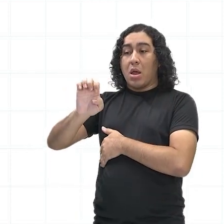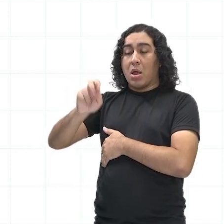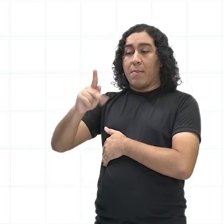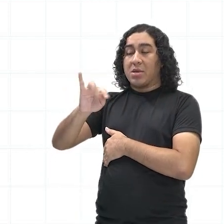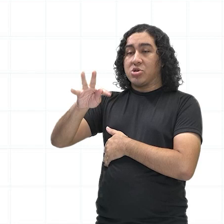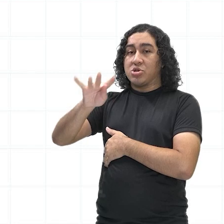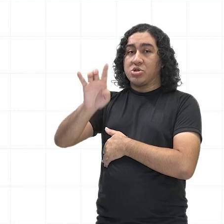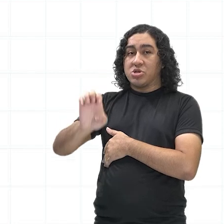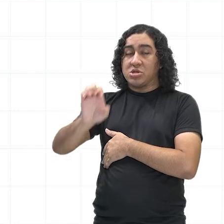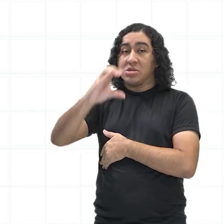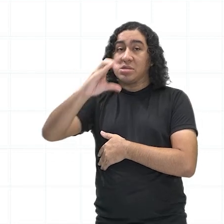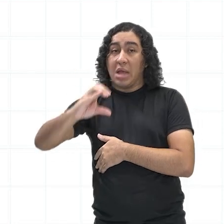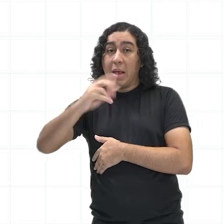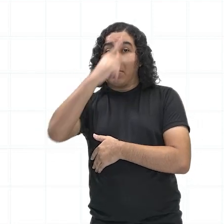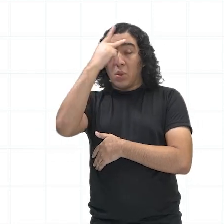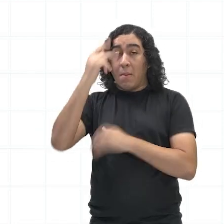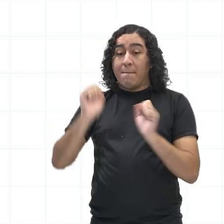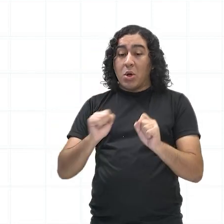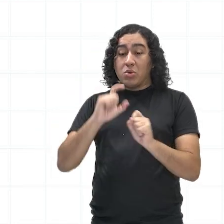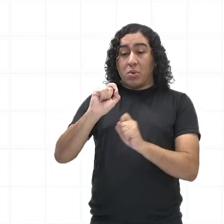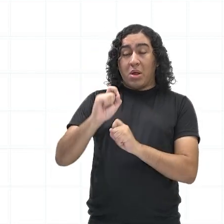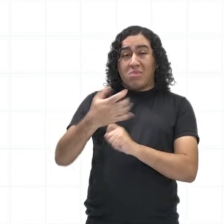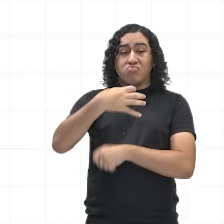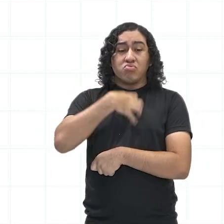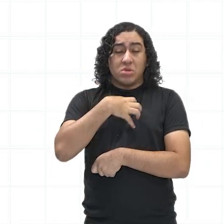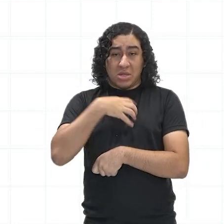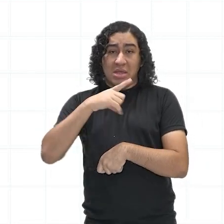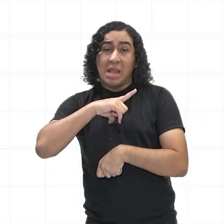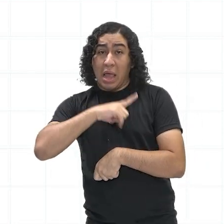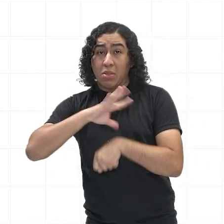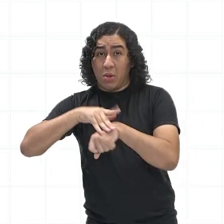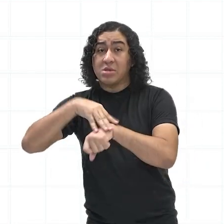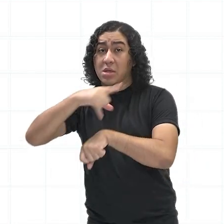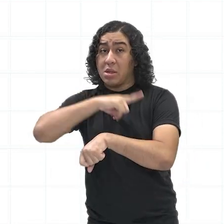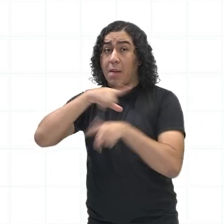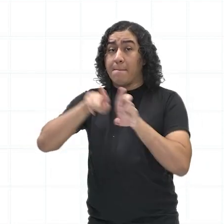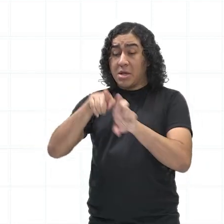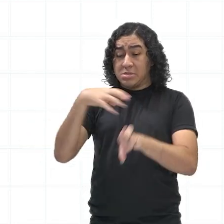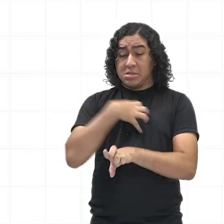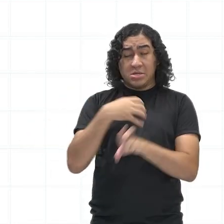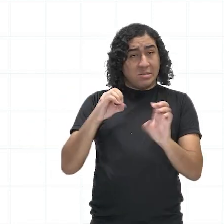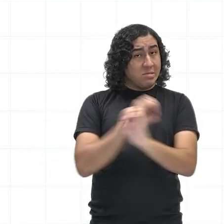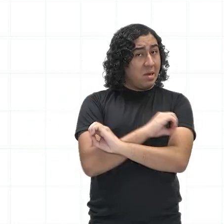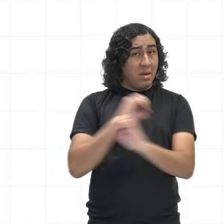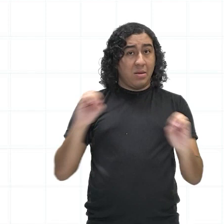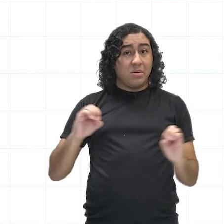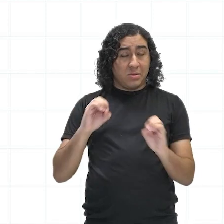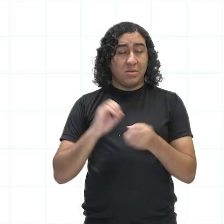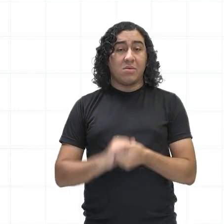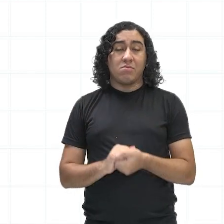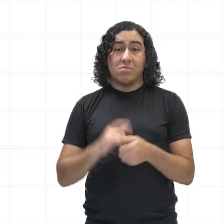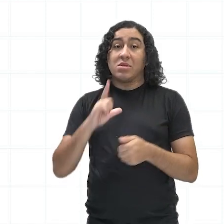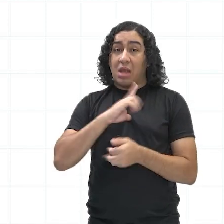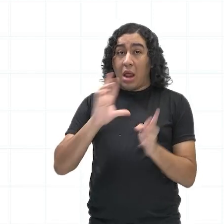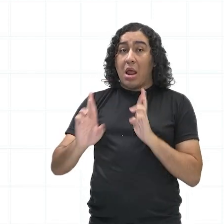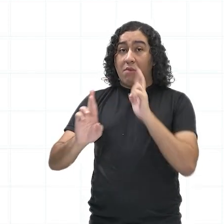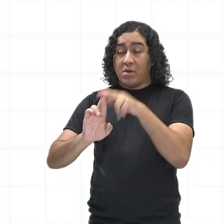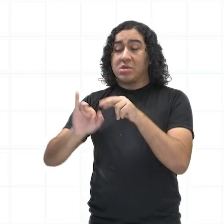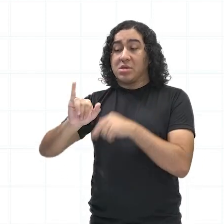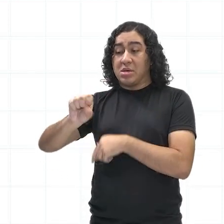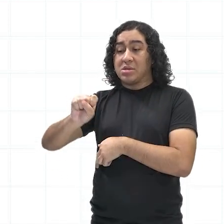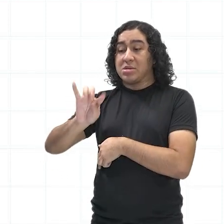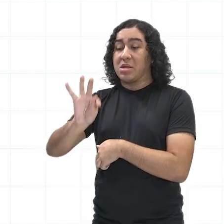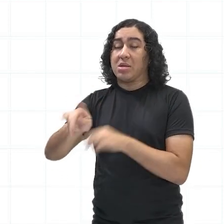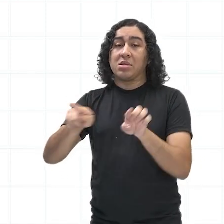pode não apresentar nenhum tipo de sintoma, mas ela está relacionada também ali com uma IST, como a gente está observando, né? Então a gente tem